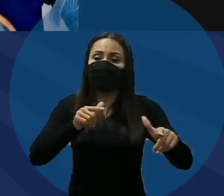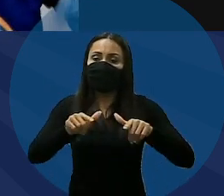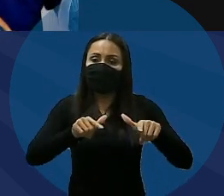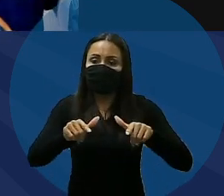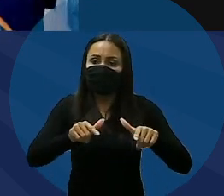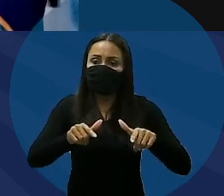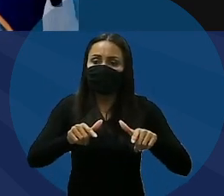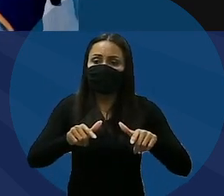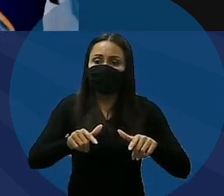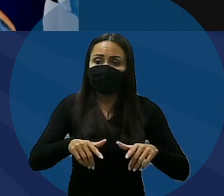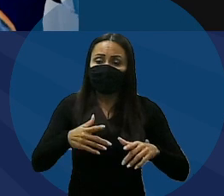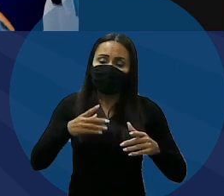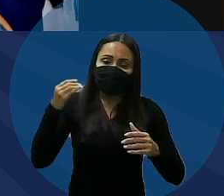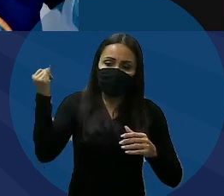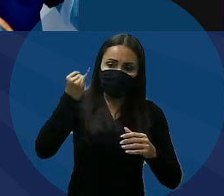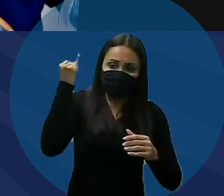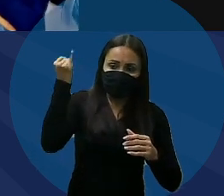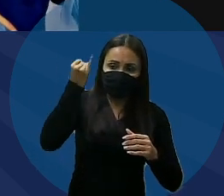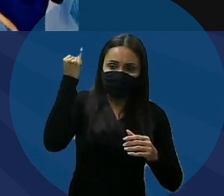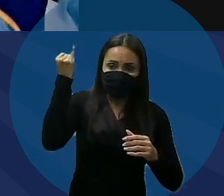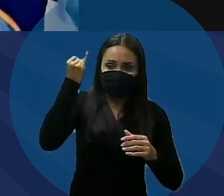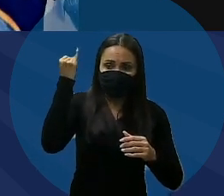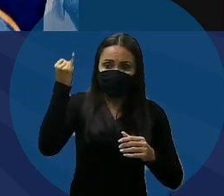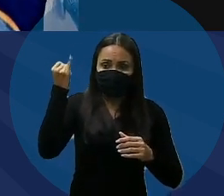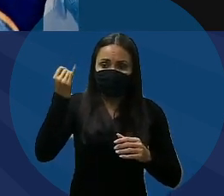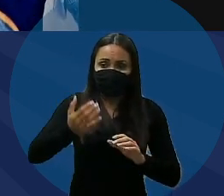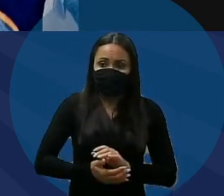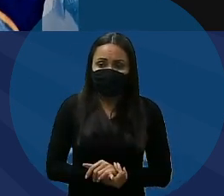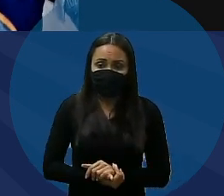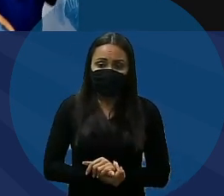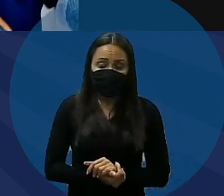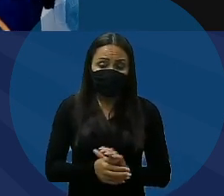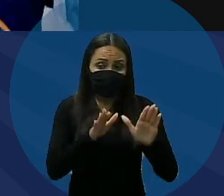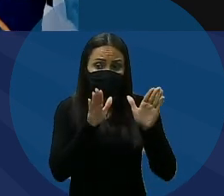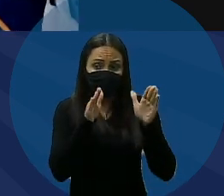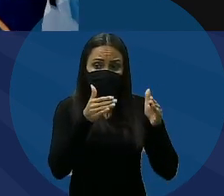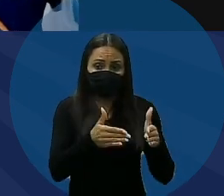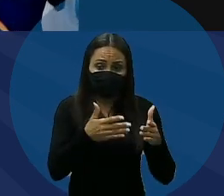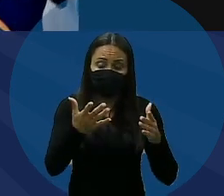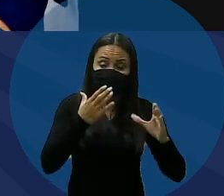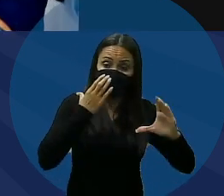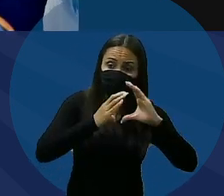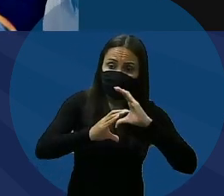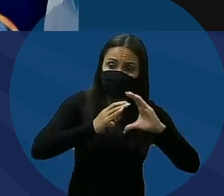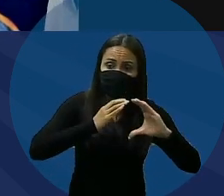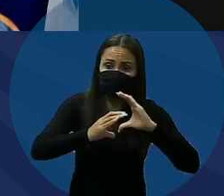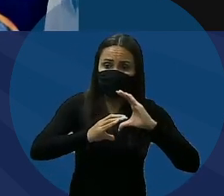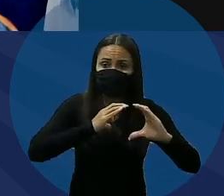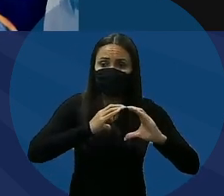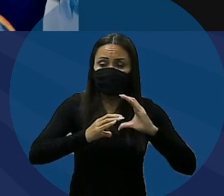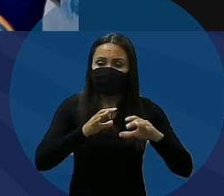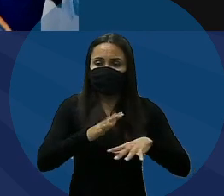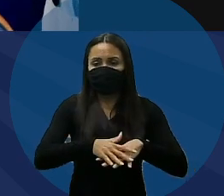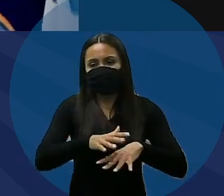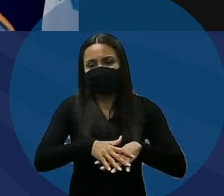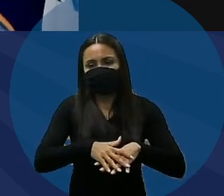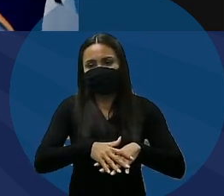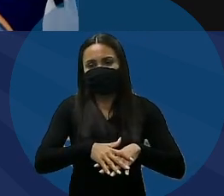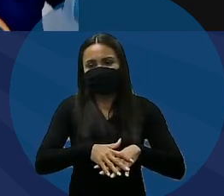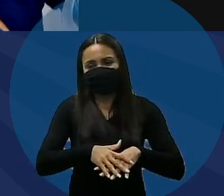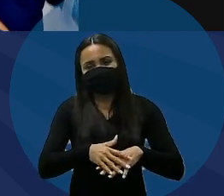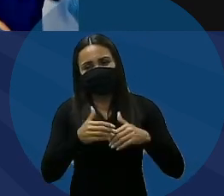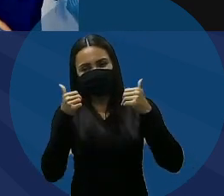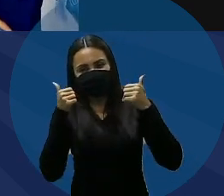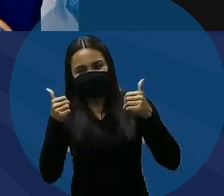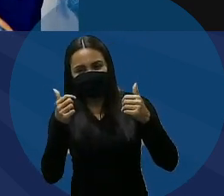à relevância e à pertinência desta comunicação oral de matemática. Valeu, professora.